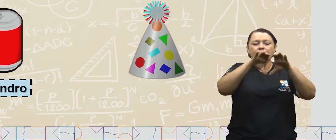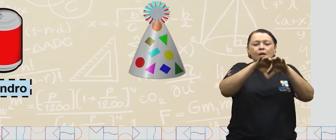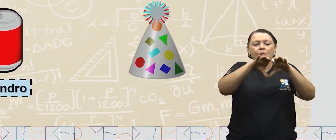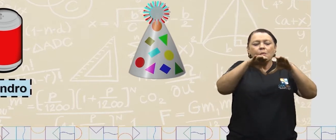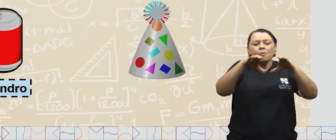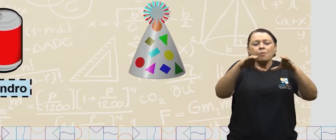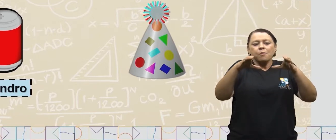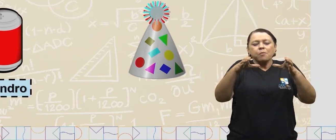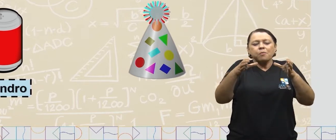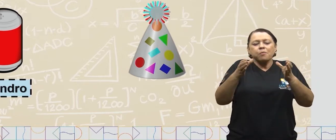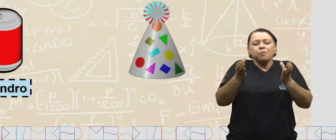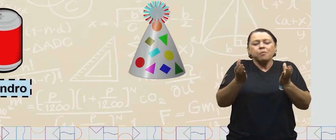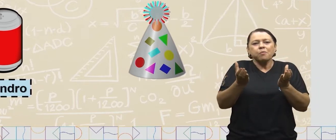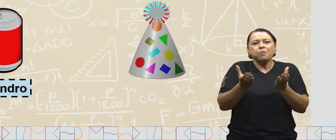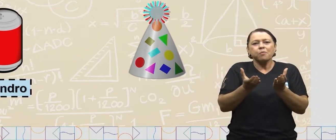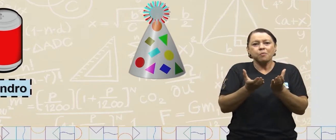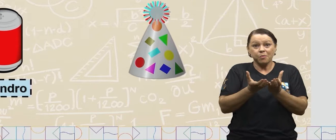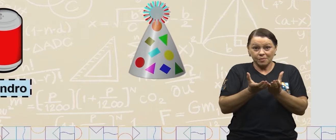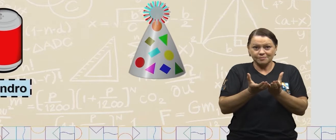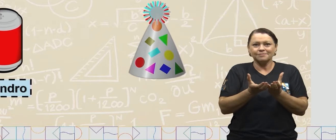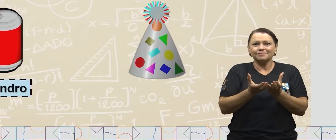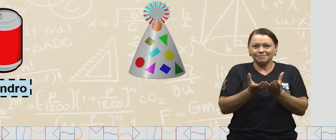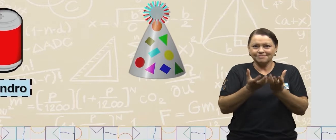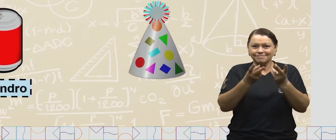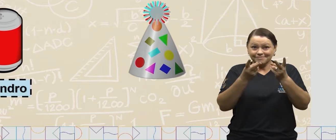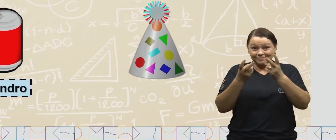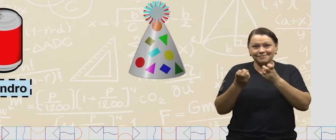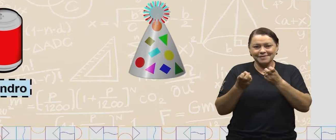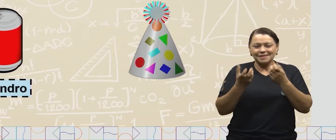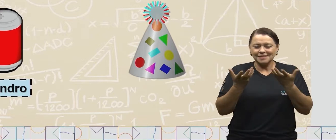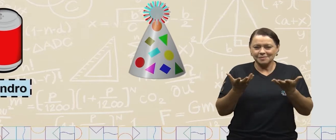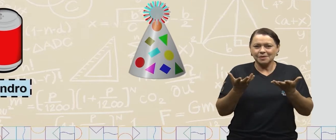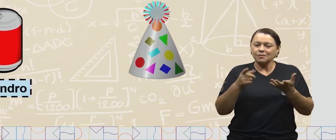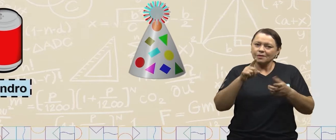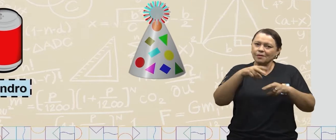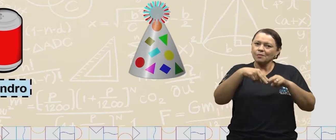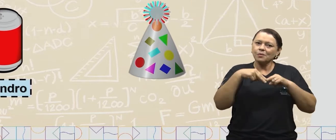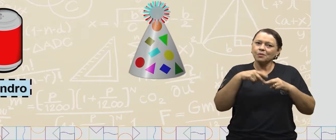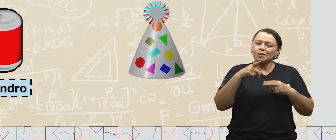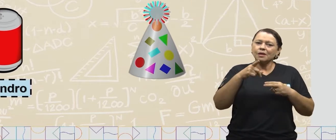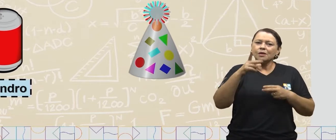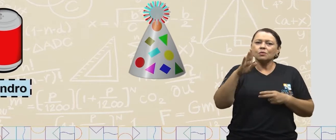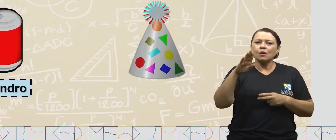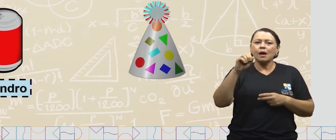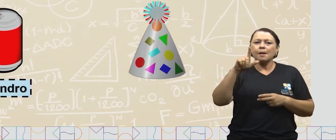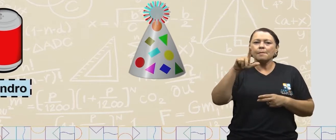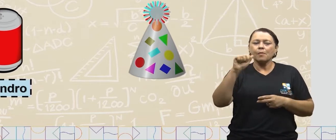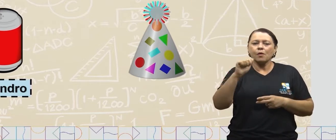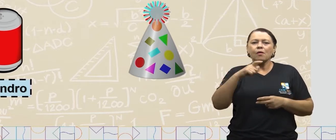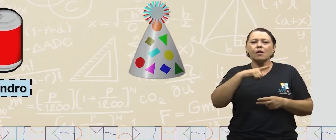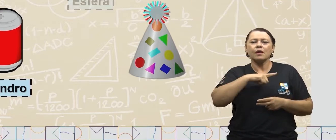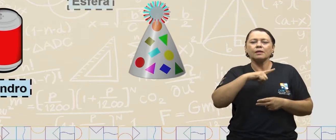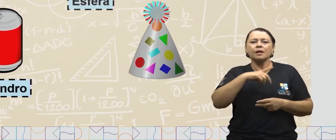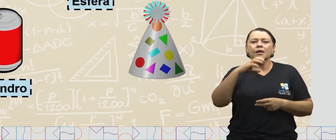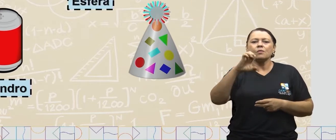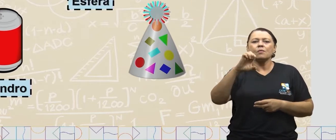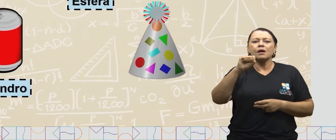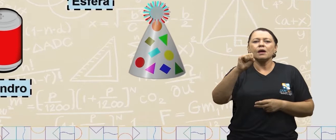face arredondada, circular. Então, a bola possui o formato de